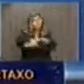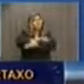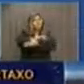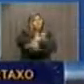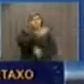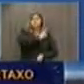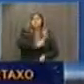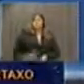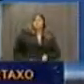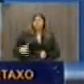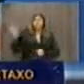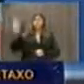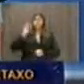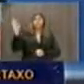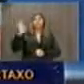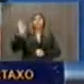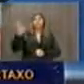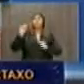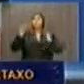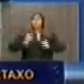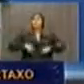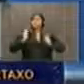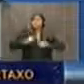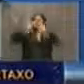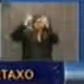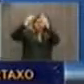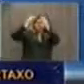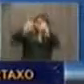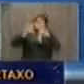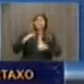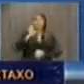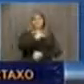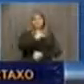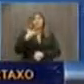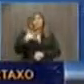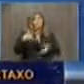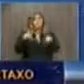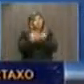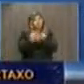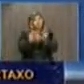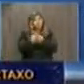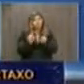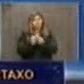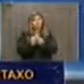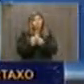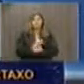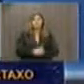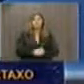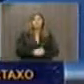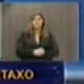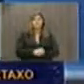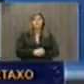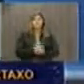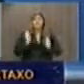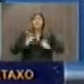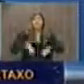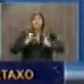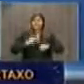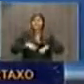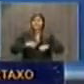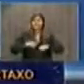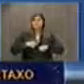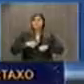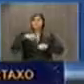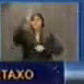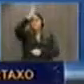o governo federal. Então, isso é que é preciso deixar claro. A educação, a mesma coisa. O investimento em educação, você tem a parcela do município com